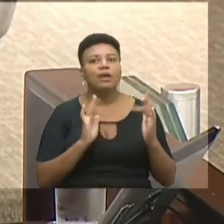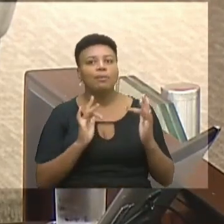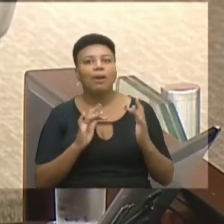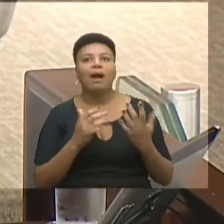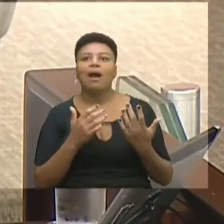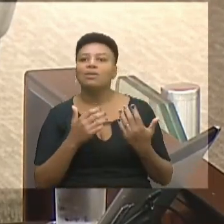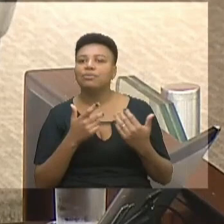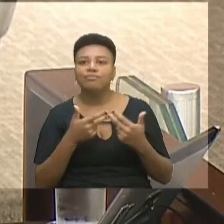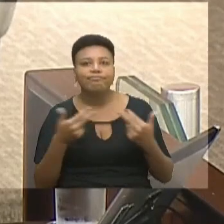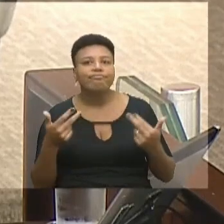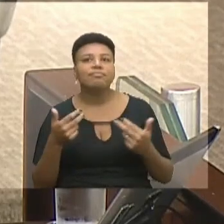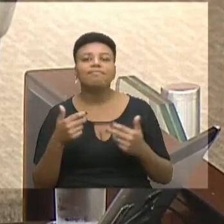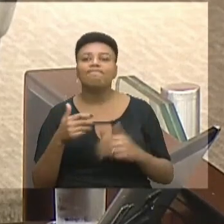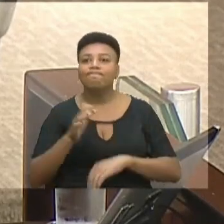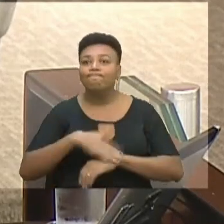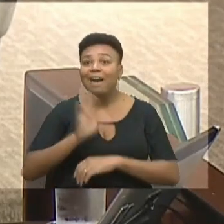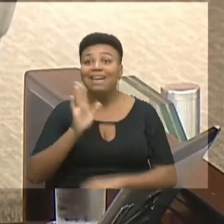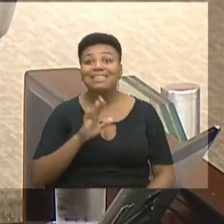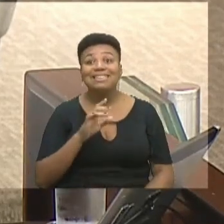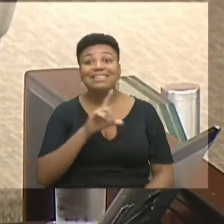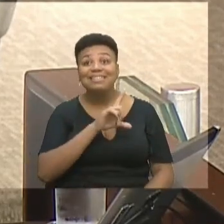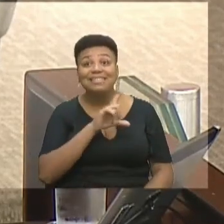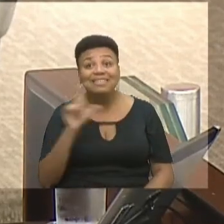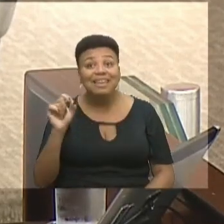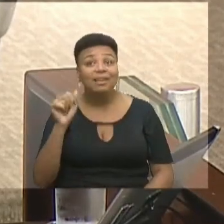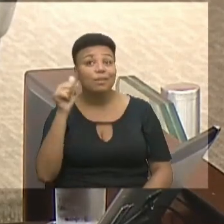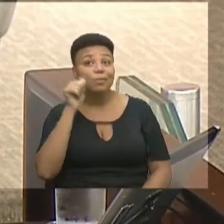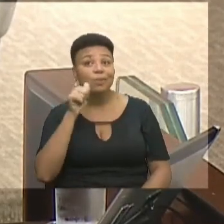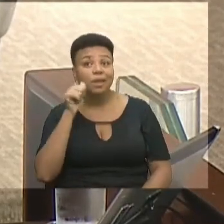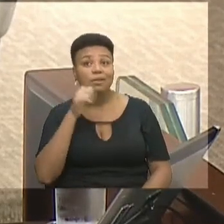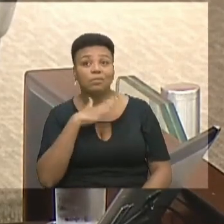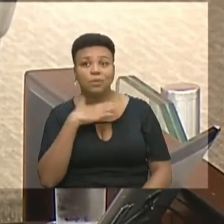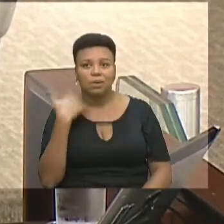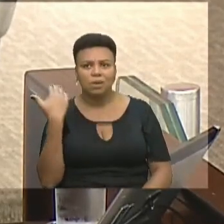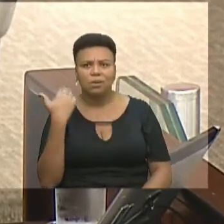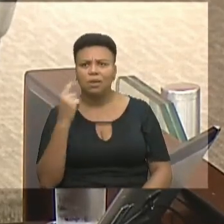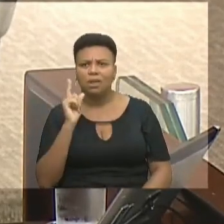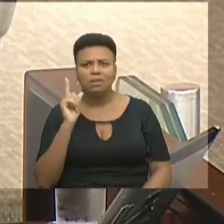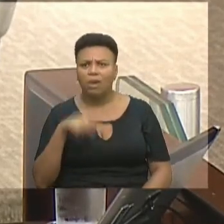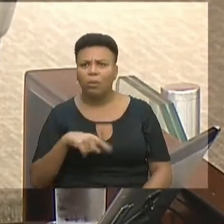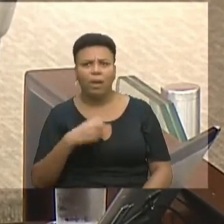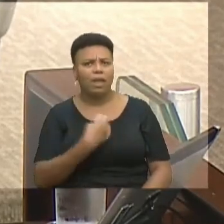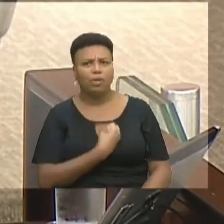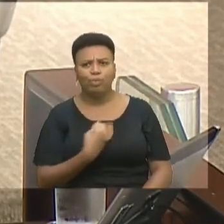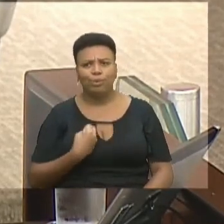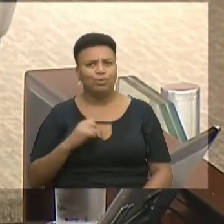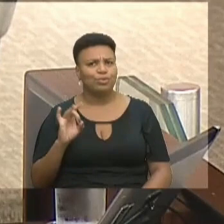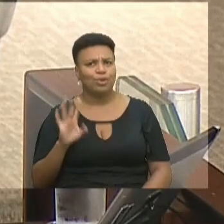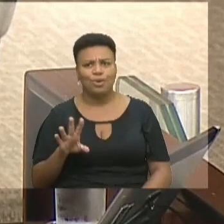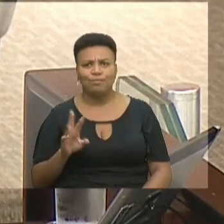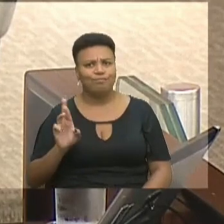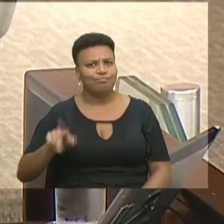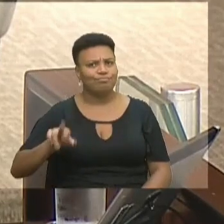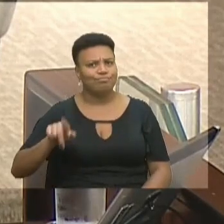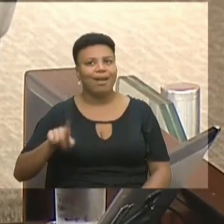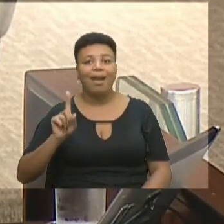ex companheiros mais de 100 mulheres que não são meros números